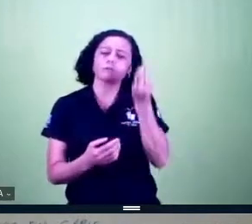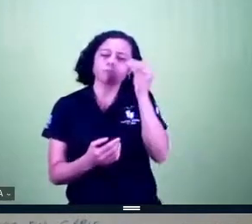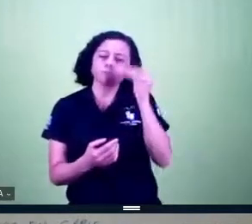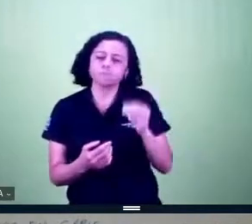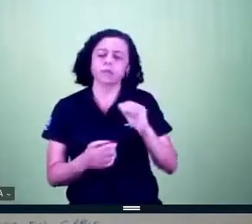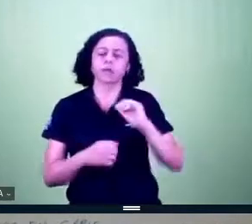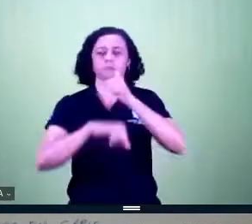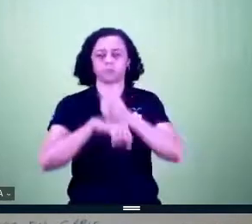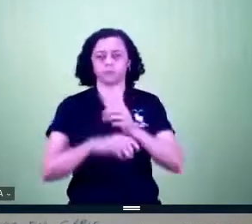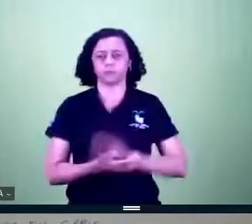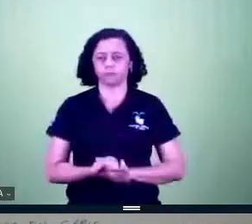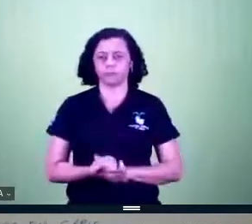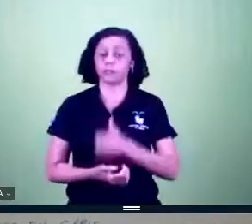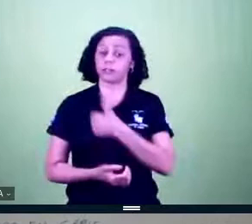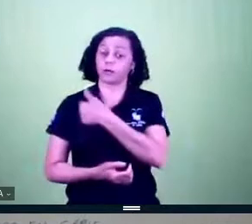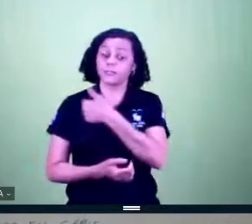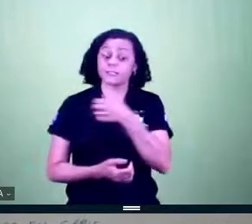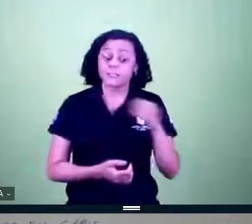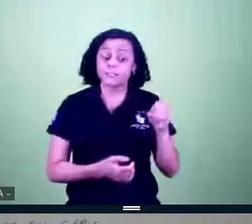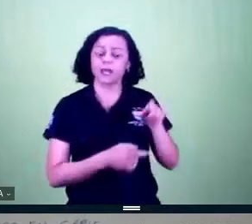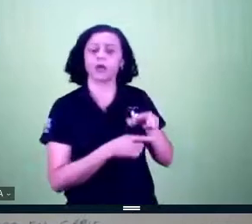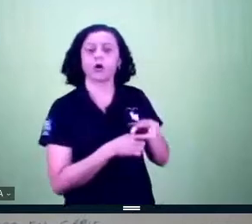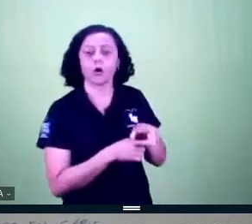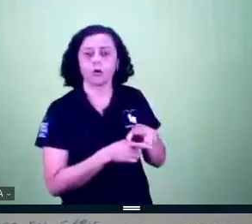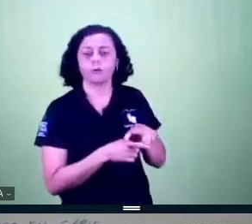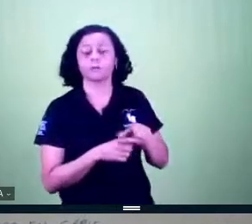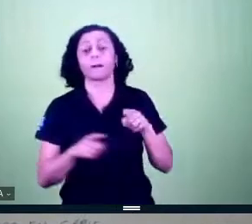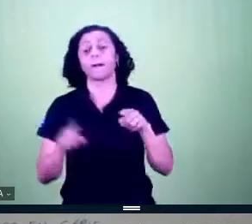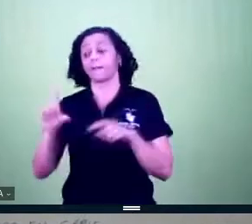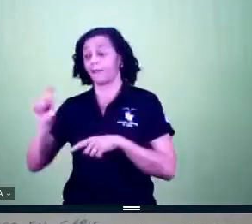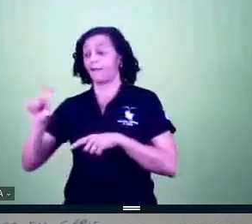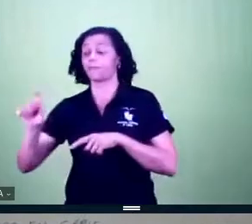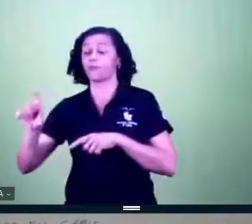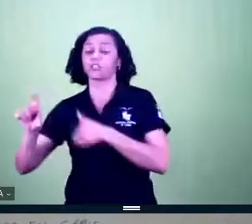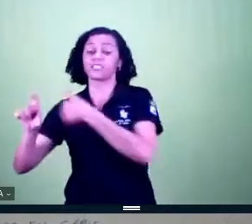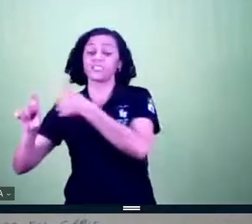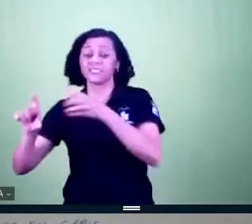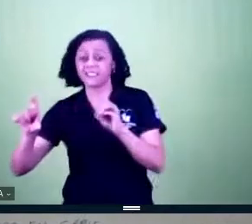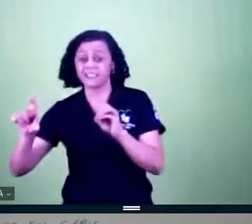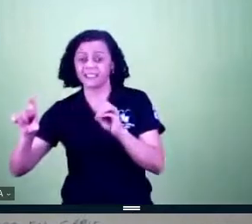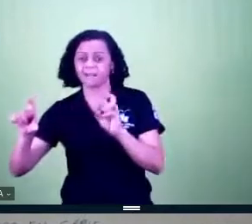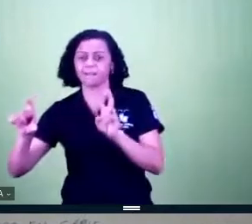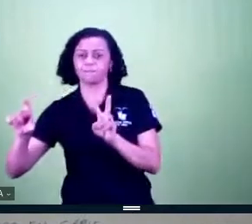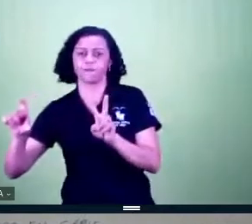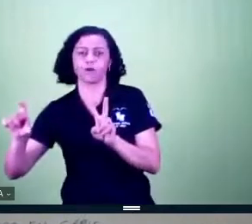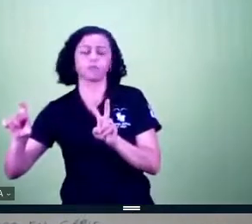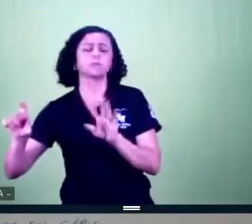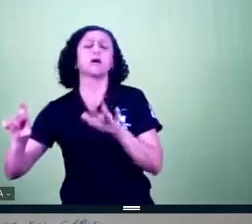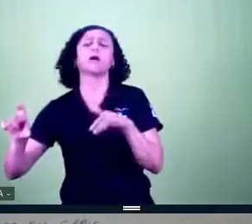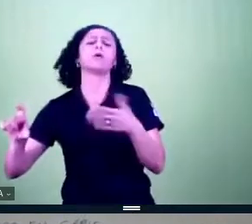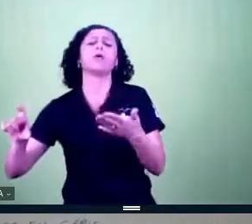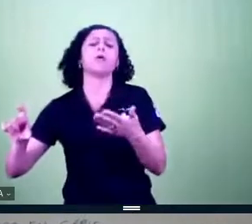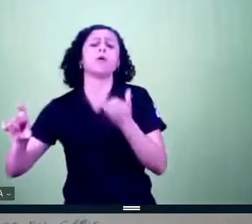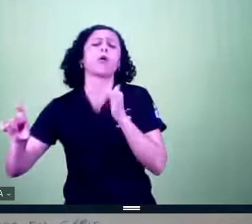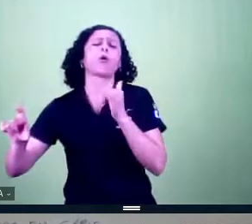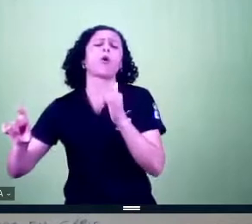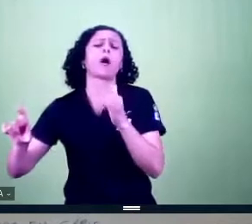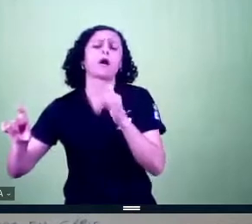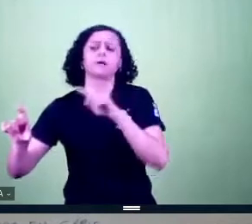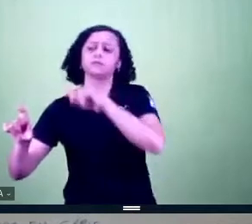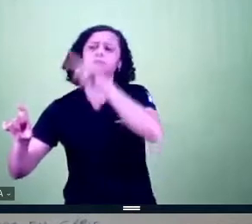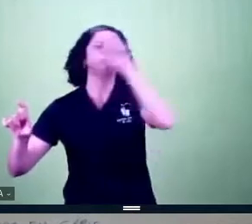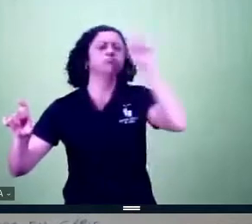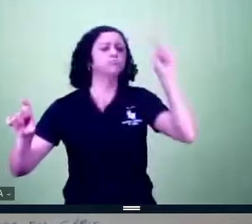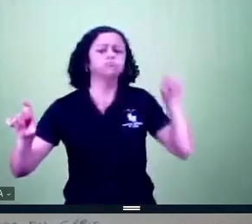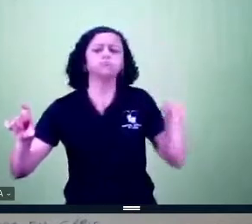A tensão da fonte é de 100 volts. Quanto que vocês acham? Qual a corrente que vai circular então? Na hora que eu fechar o